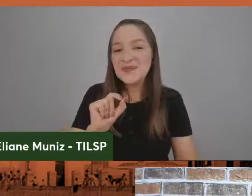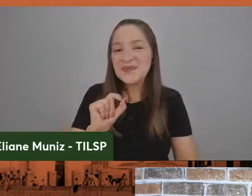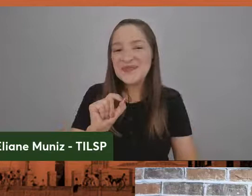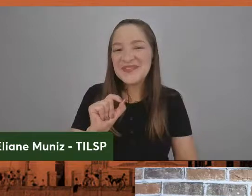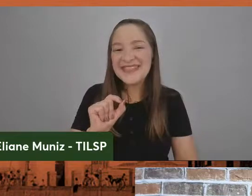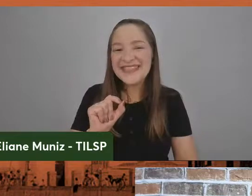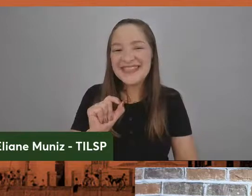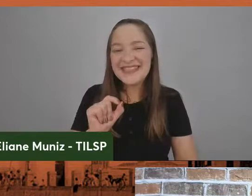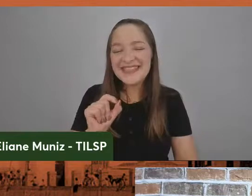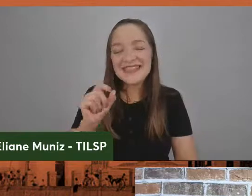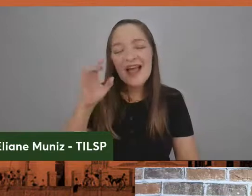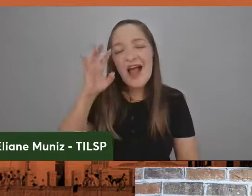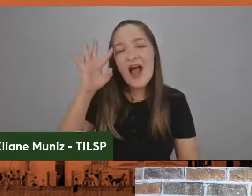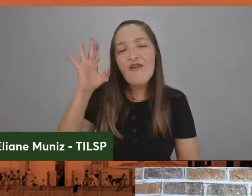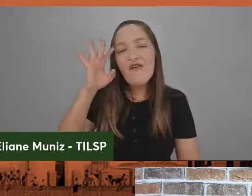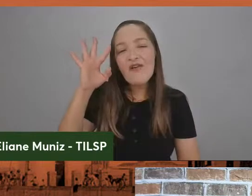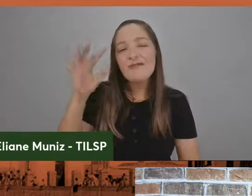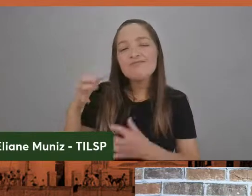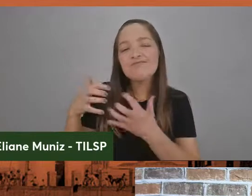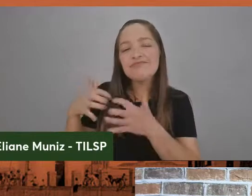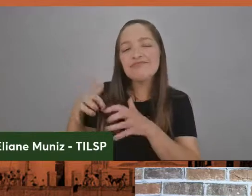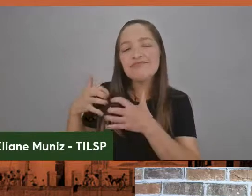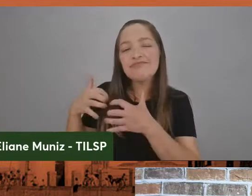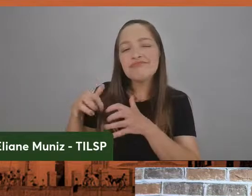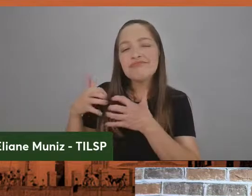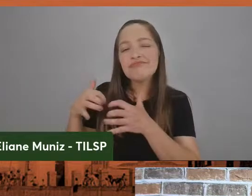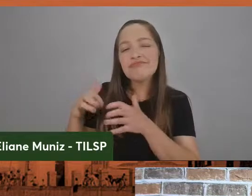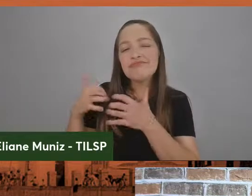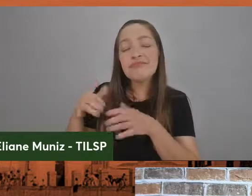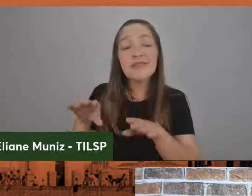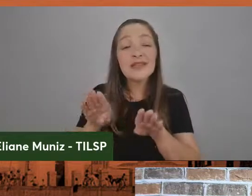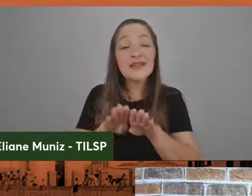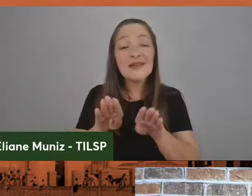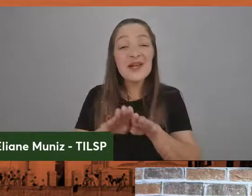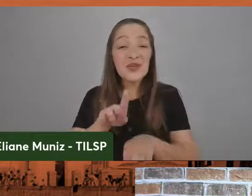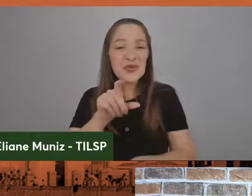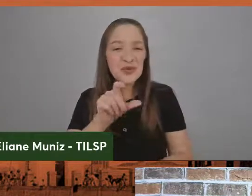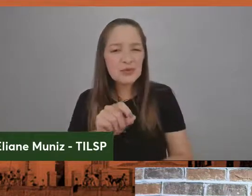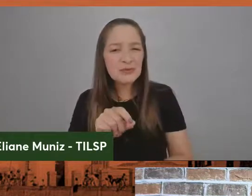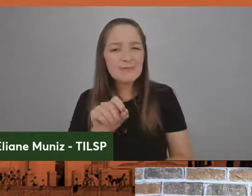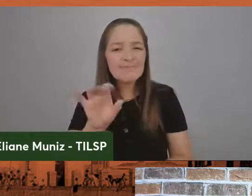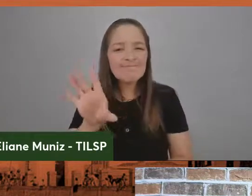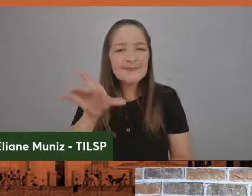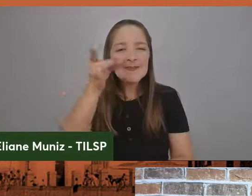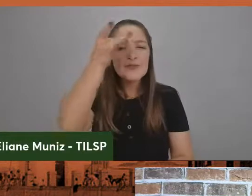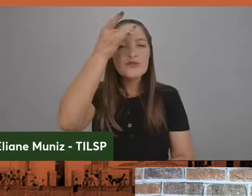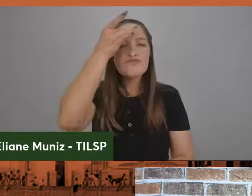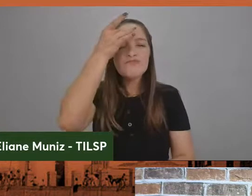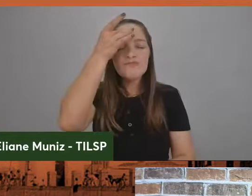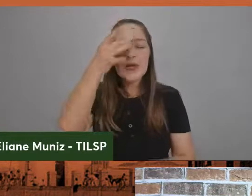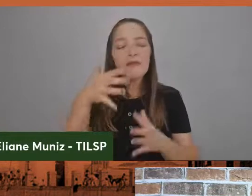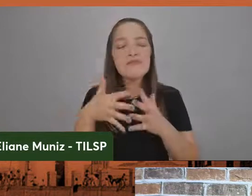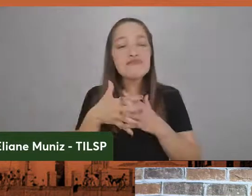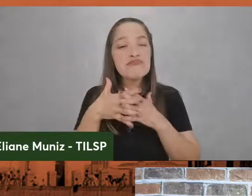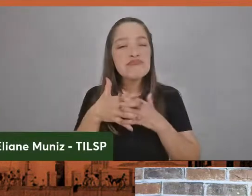é um tempo de reflexão, né? É um tempo também de assimilação da